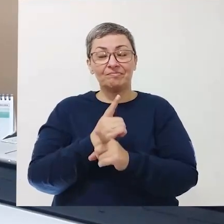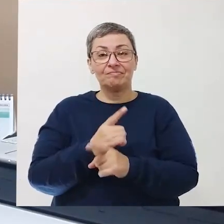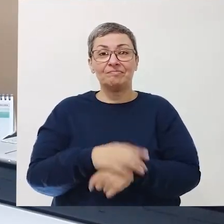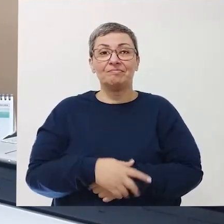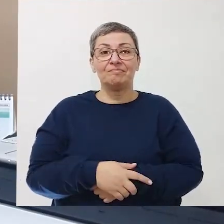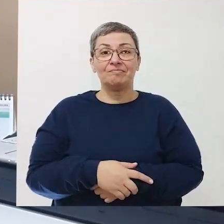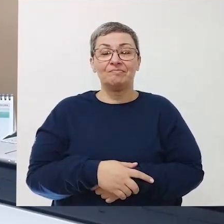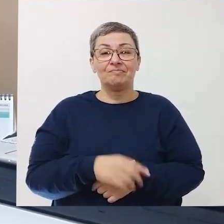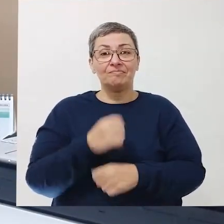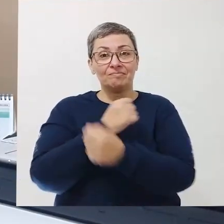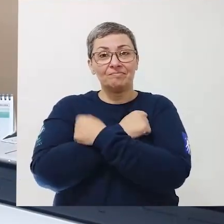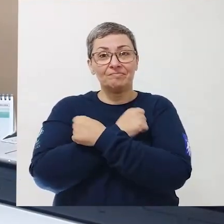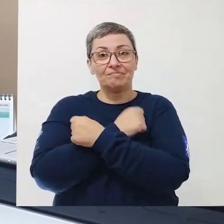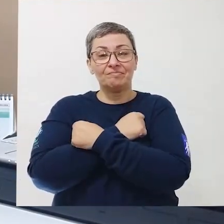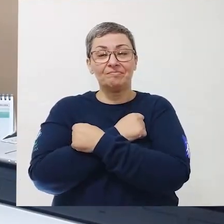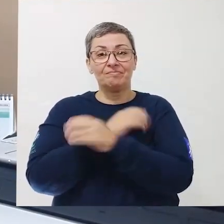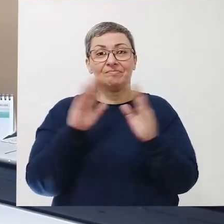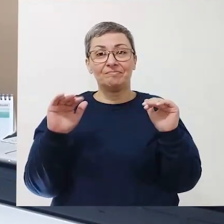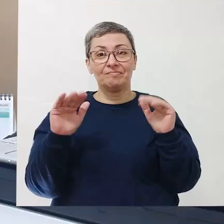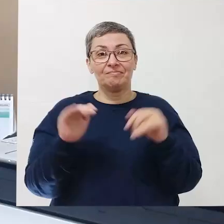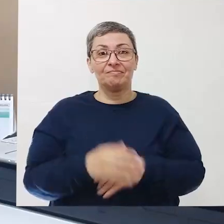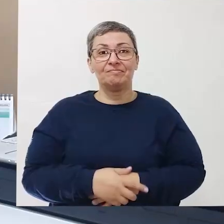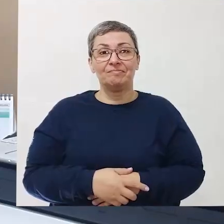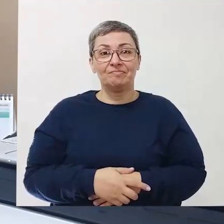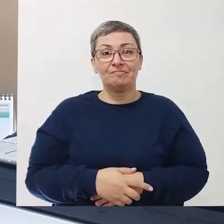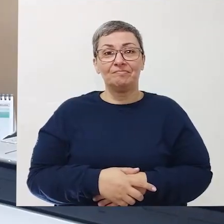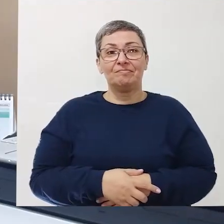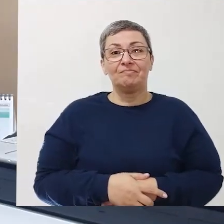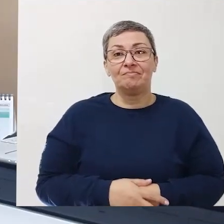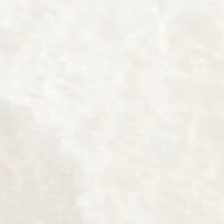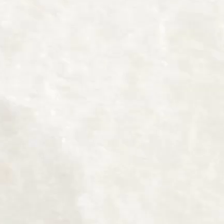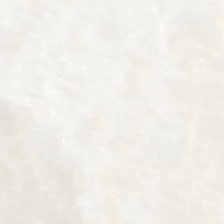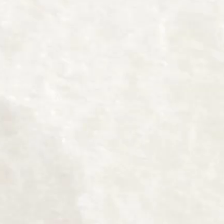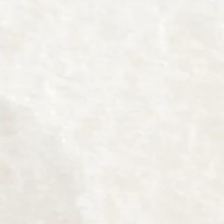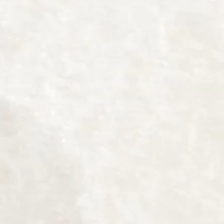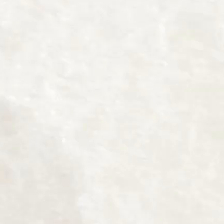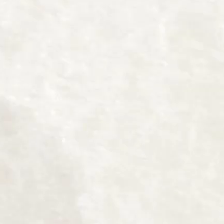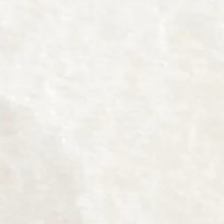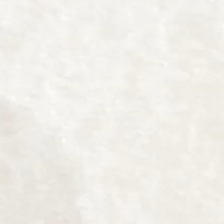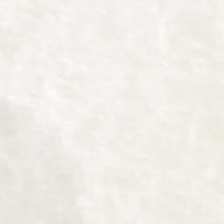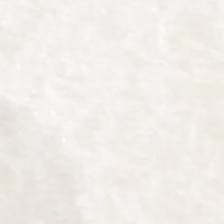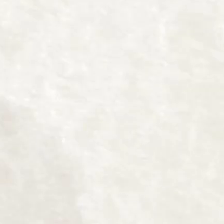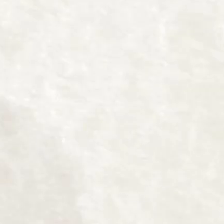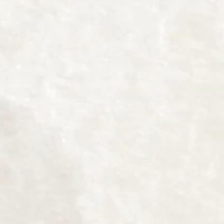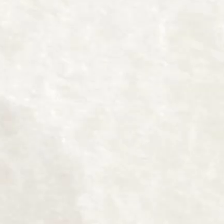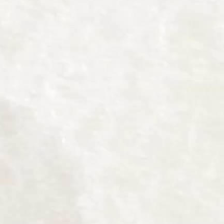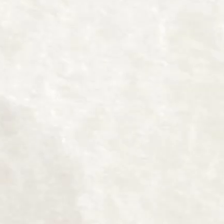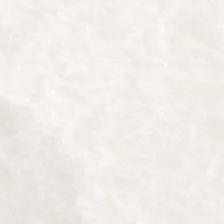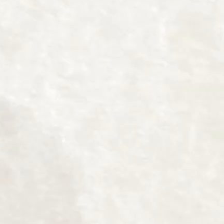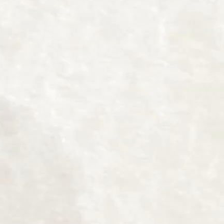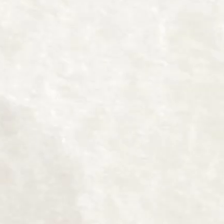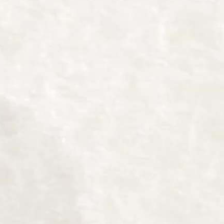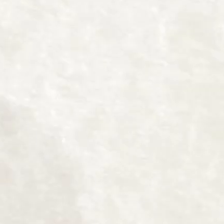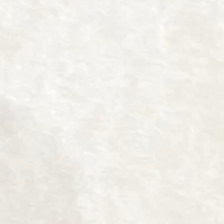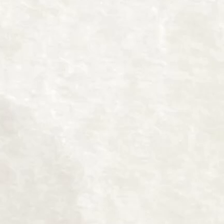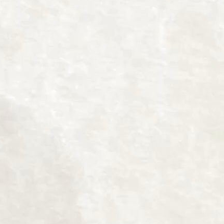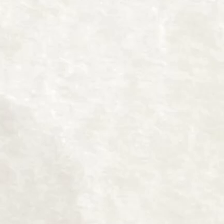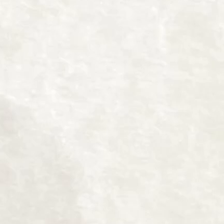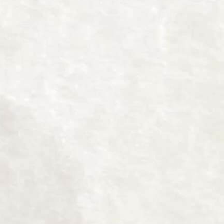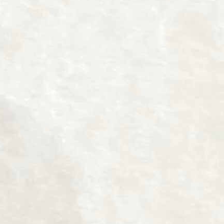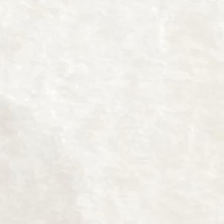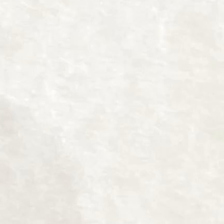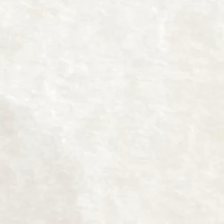Dependência tecnológica A gente depende um pouco disso, né Fica dependente Então tá